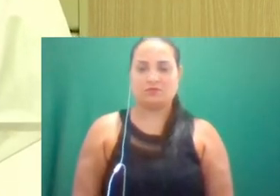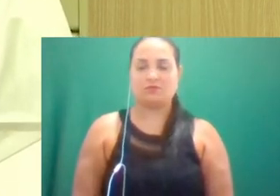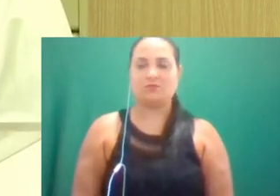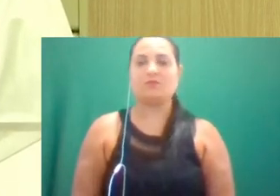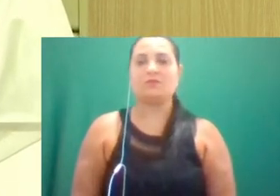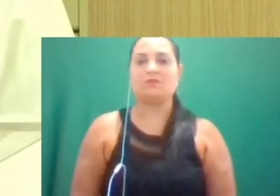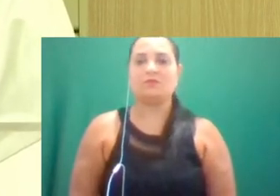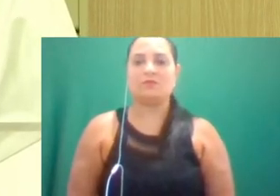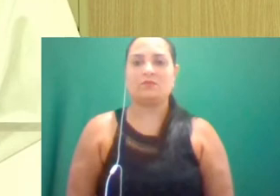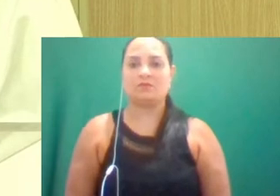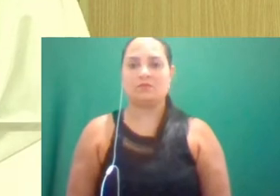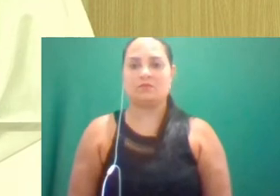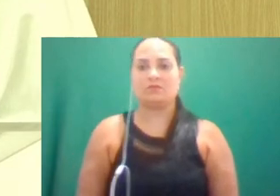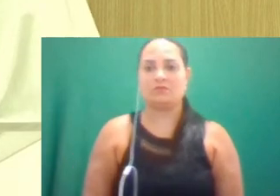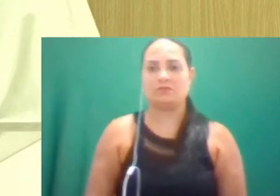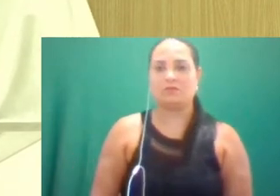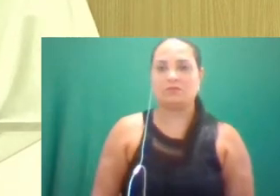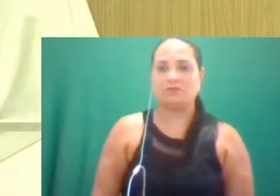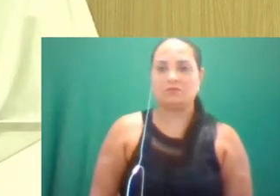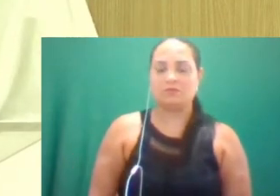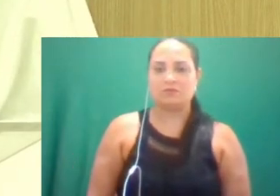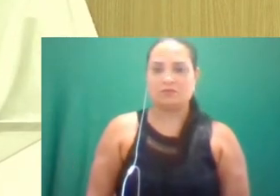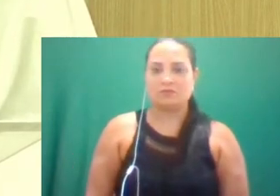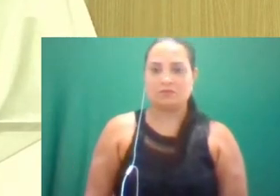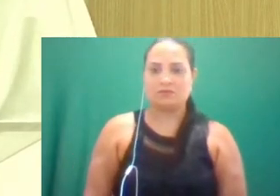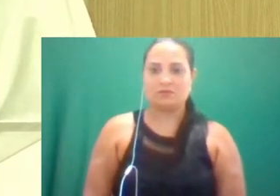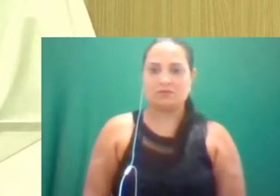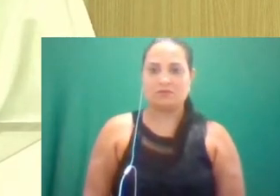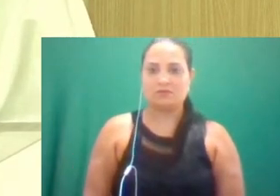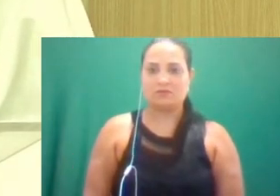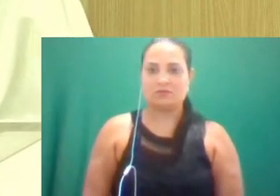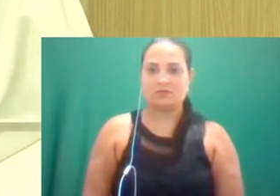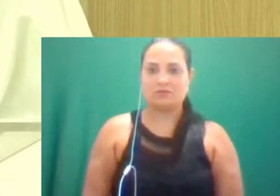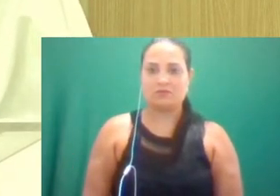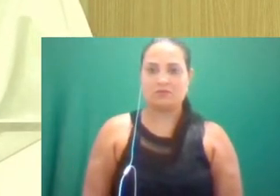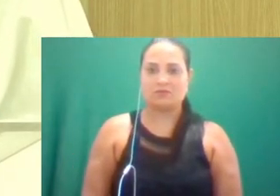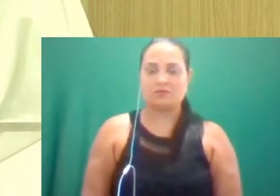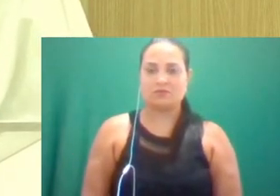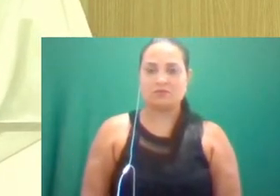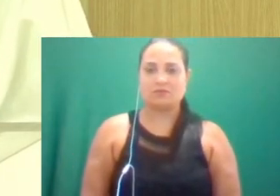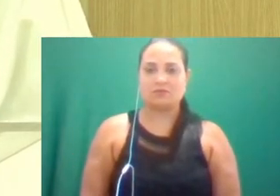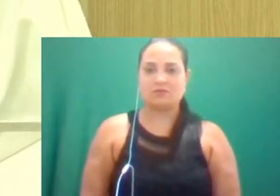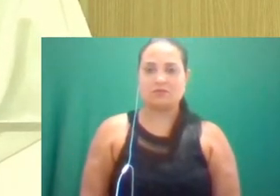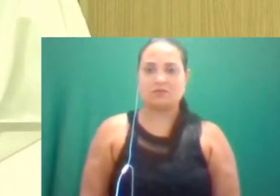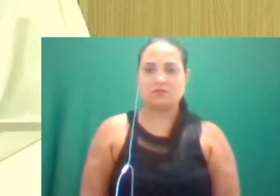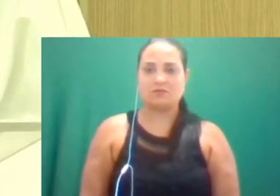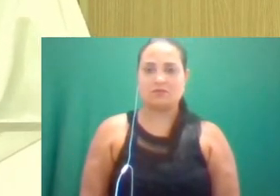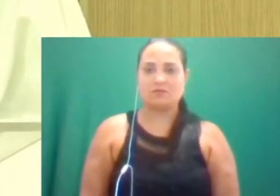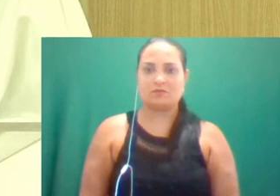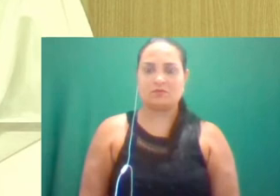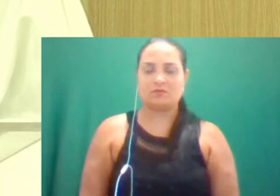diploma e disserem uma simples palavra, gratidão,